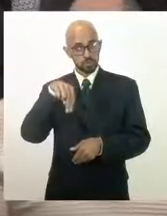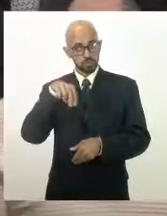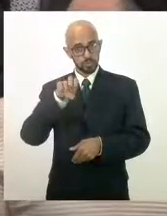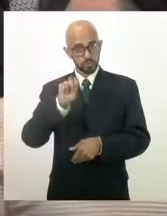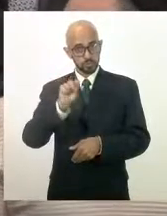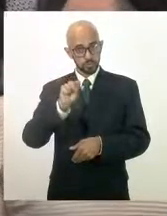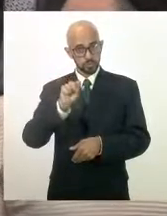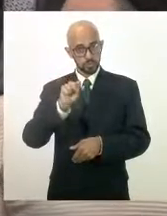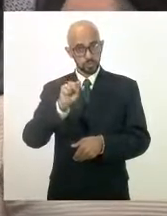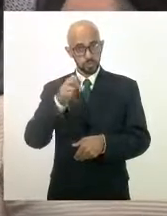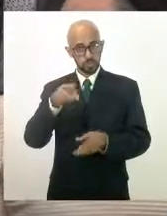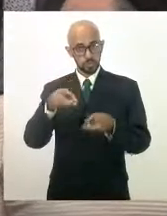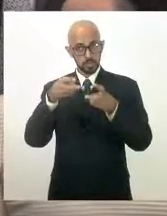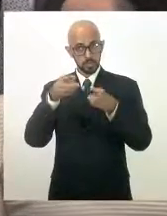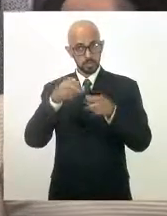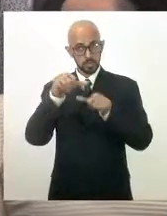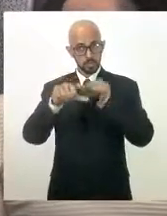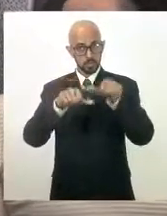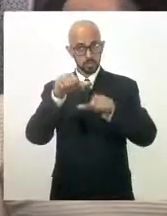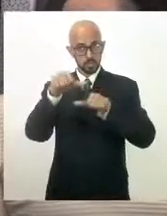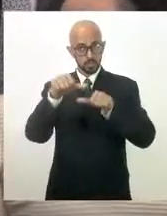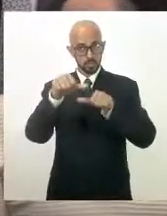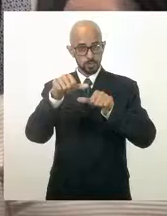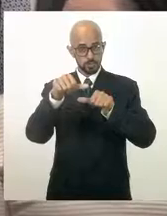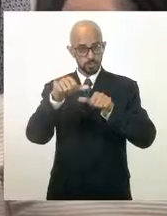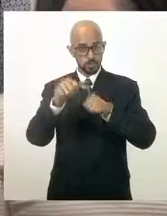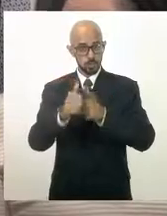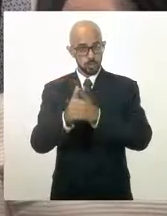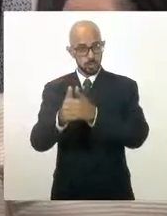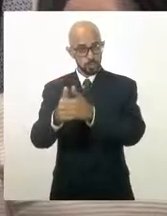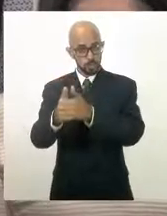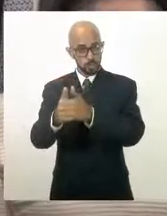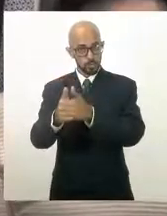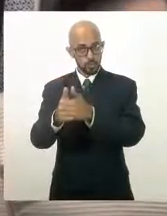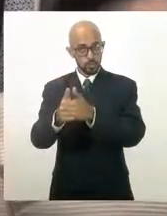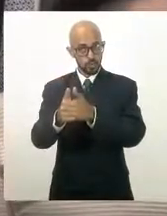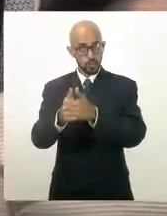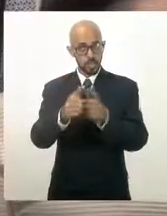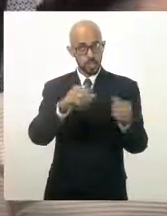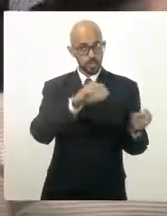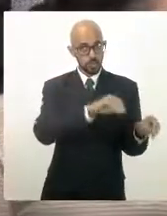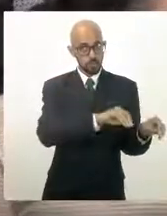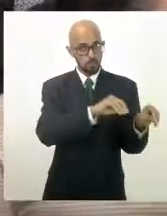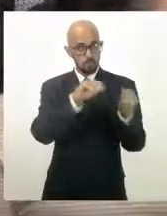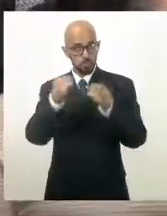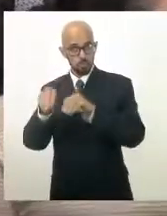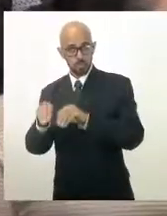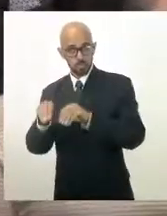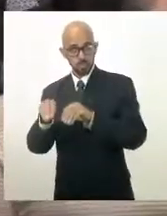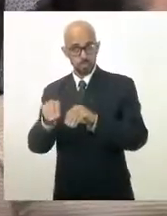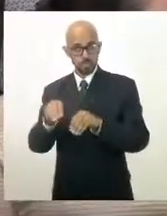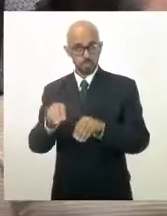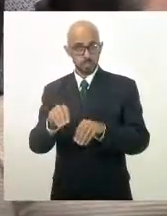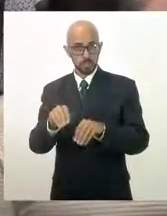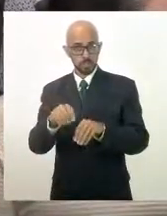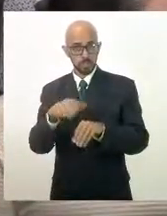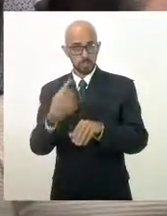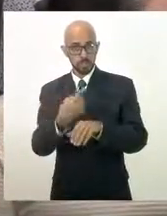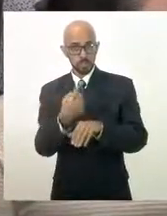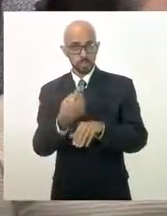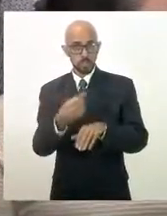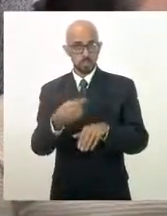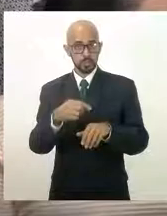está vivendo agora essa transformação, que é a mudança da sede. Nosso amigo Átila Nunes nem